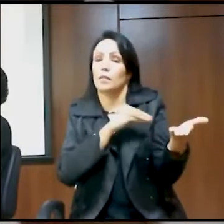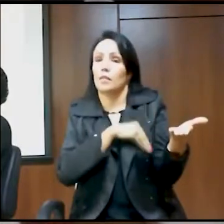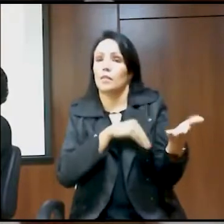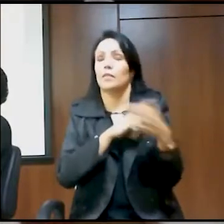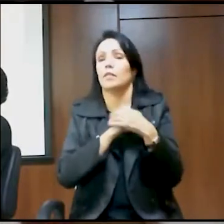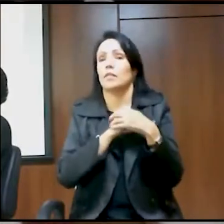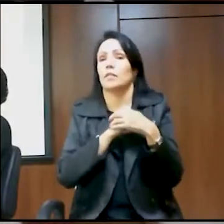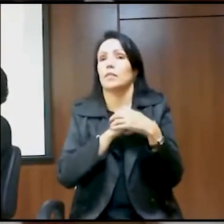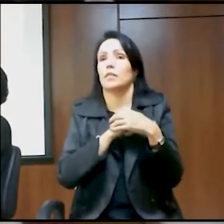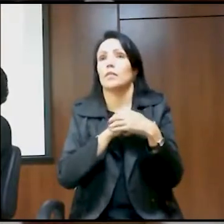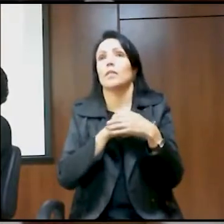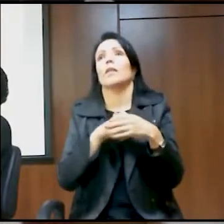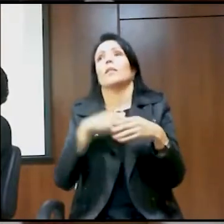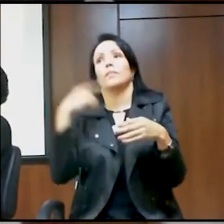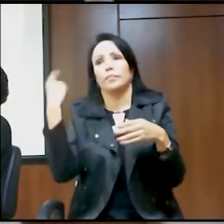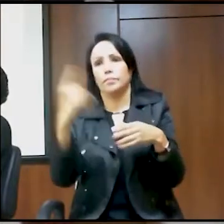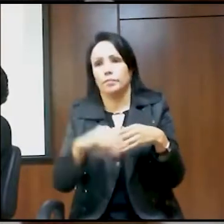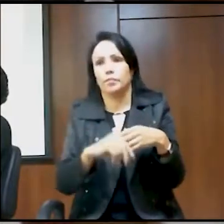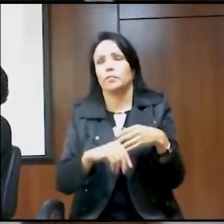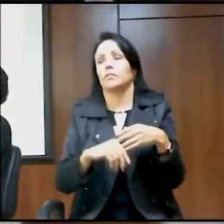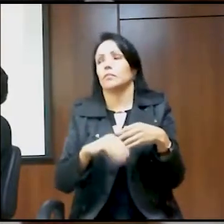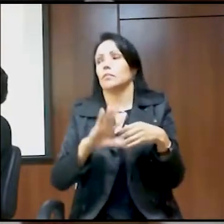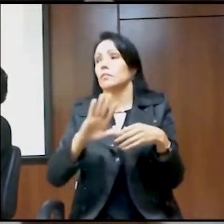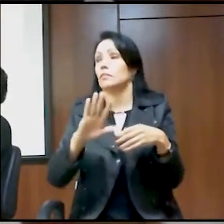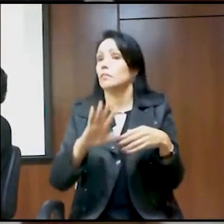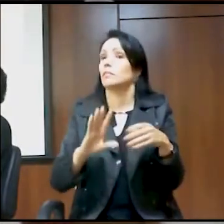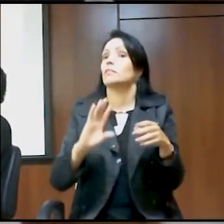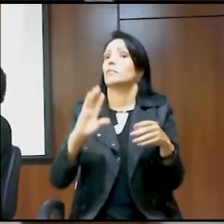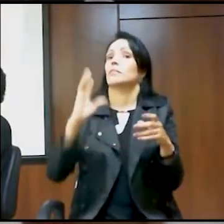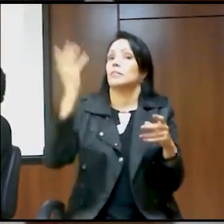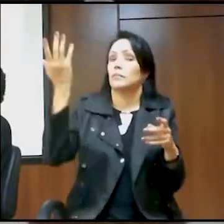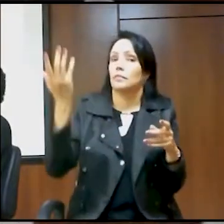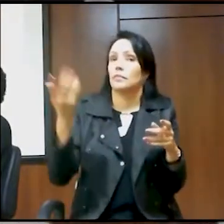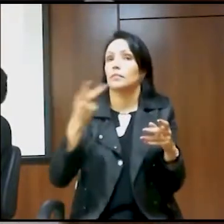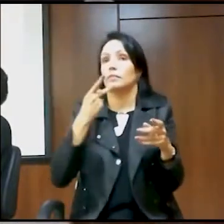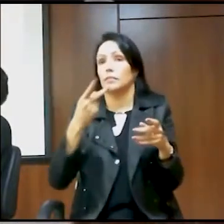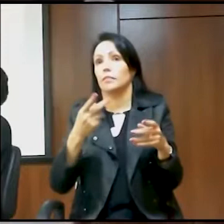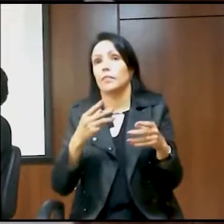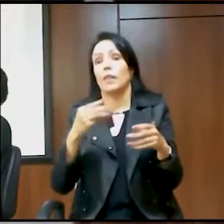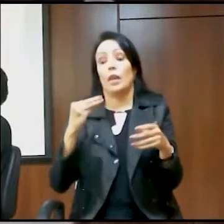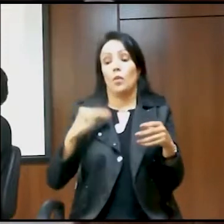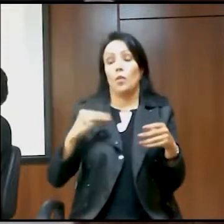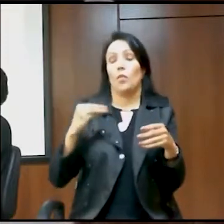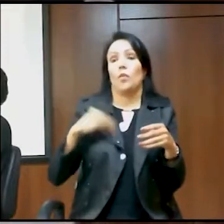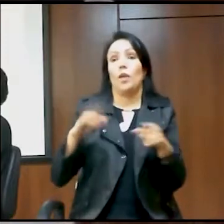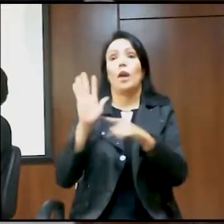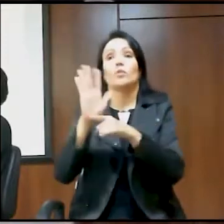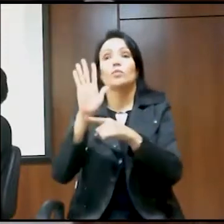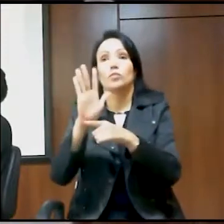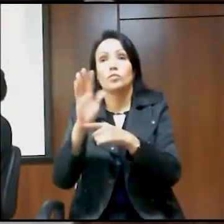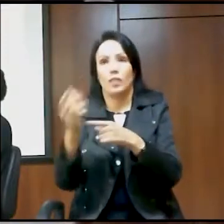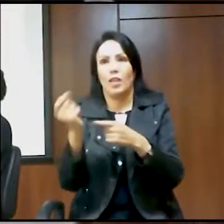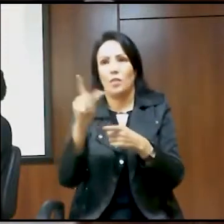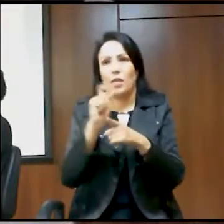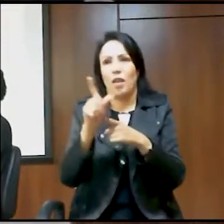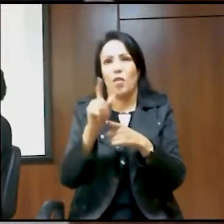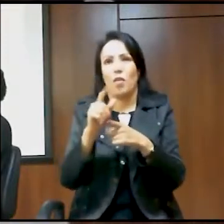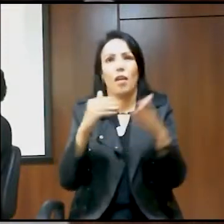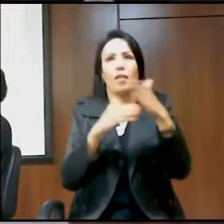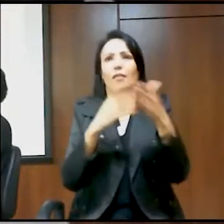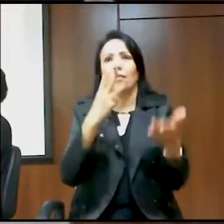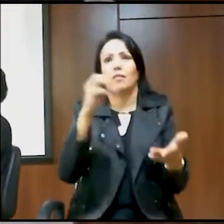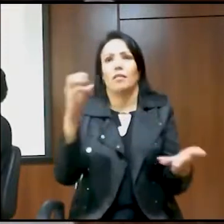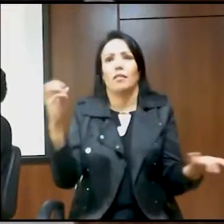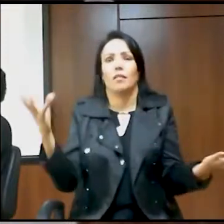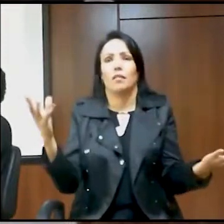aluguel. Levamos um pau danado, mas foi um momento que o auxílio aluguel era de R$300 e a gente conseguiu aumentar para a vergonhosa quantia